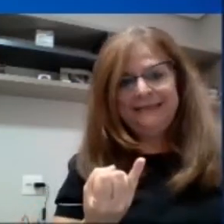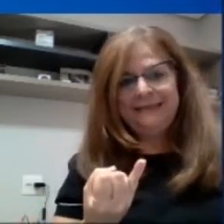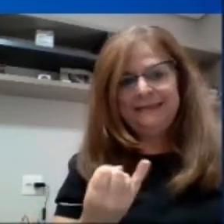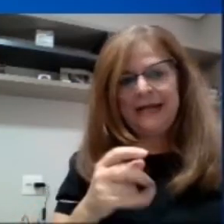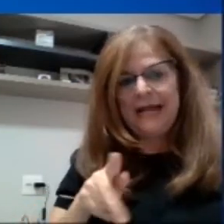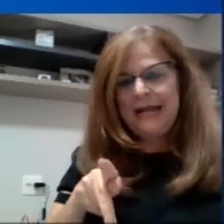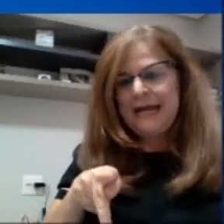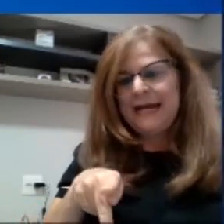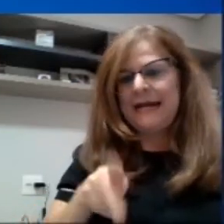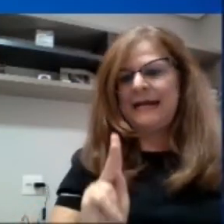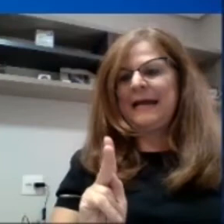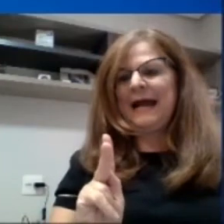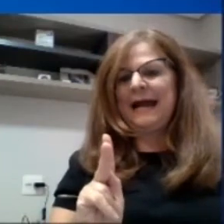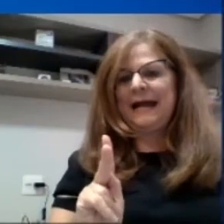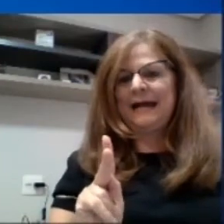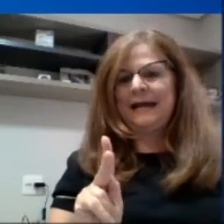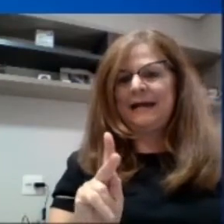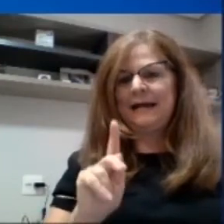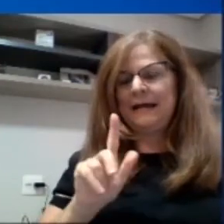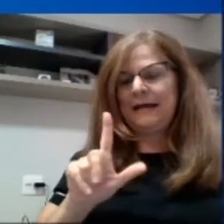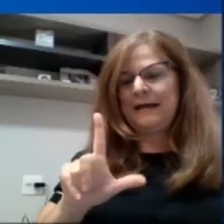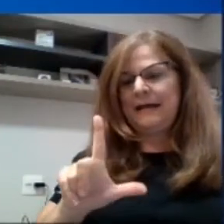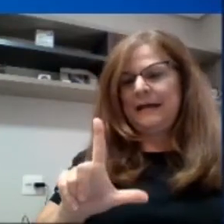J, K,